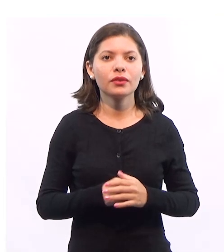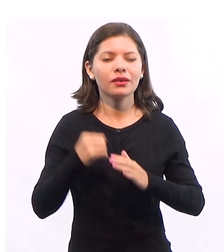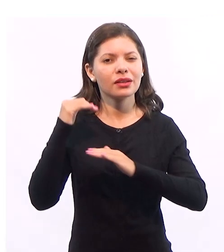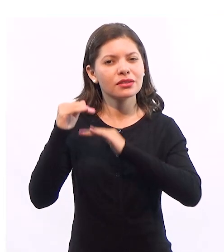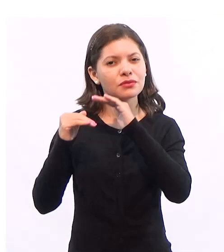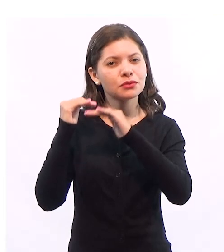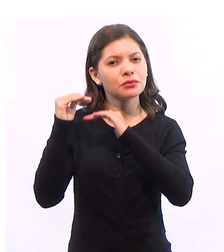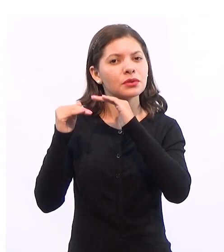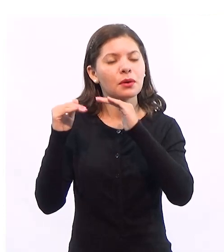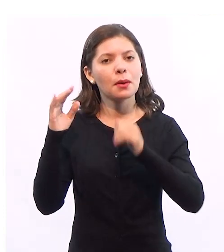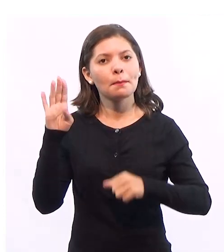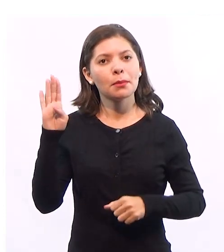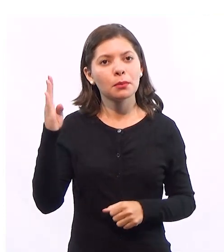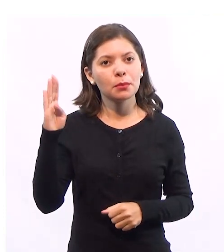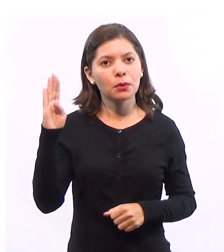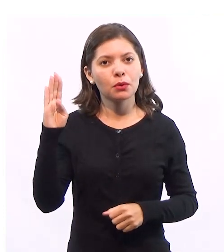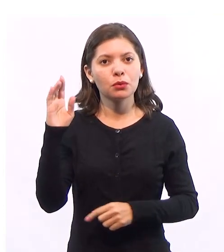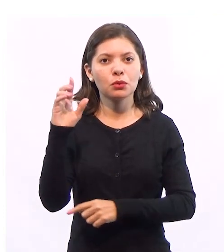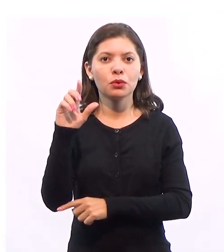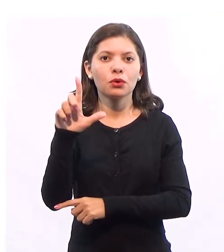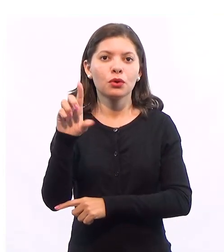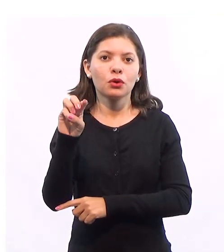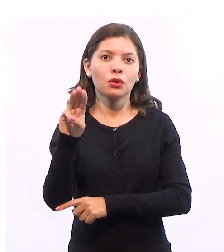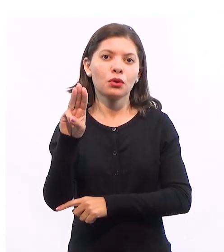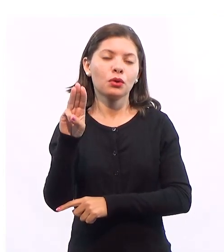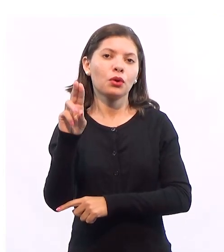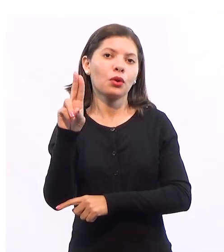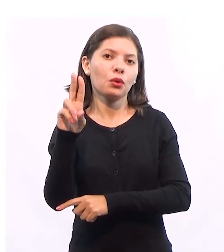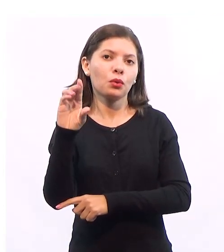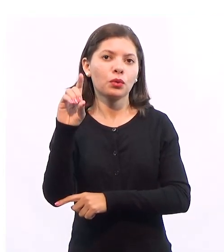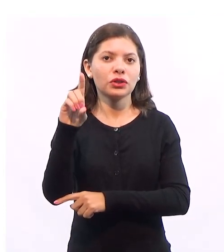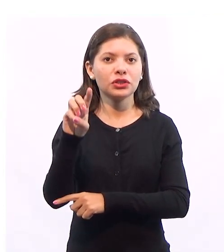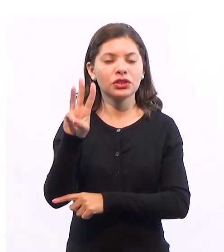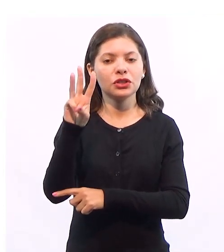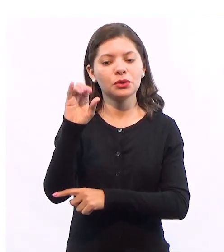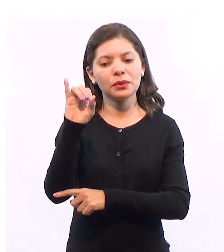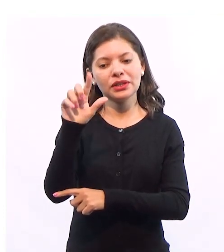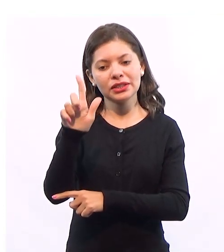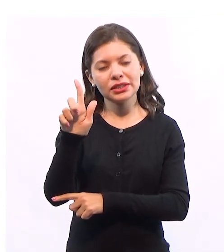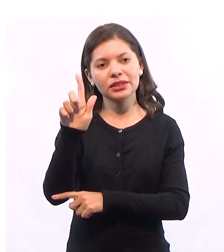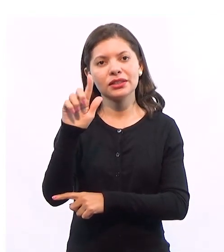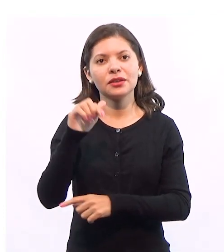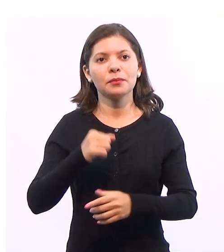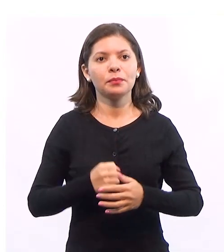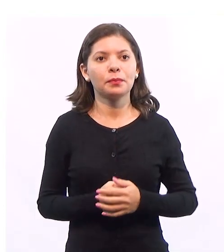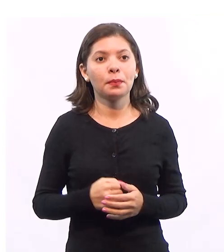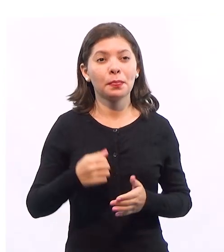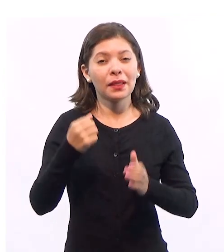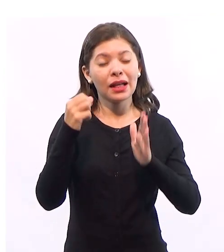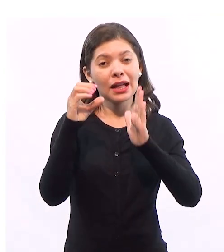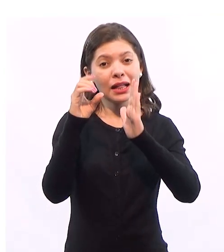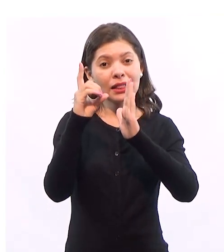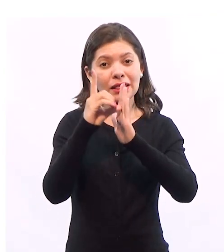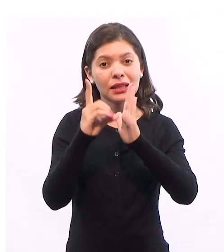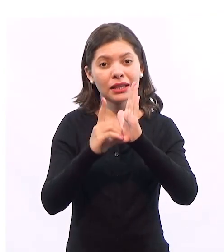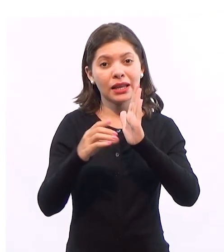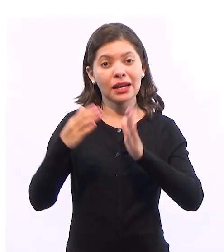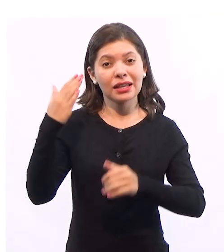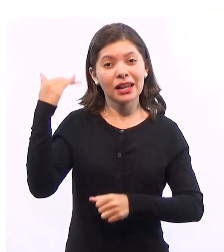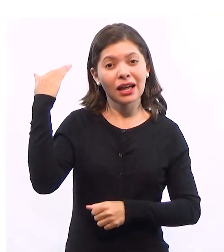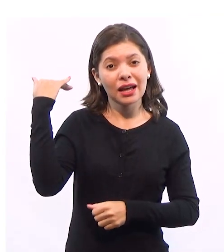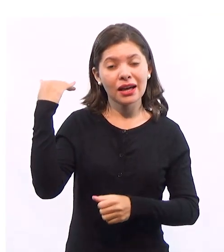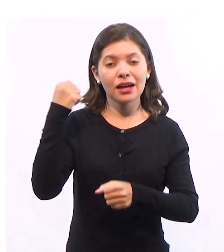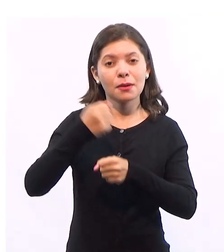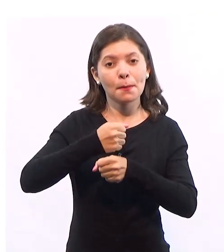desenvolvido então pelo biólogo Ludwig von Bertalanffy, eu acho que é assim que se pronuncia, na década lá de